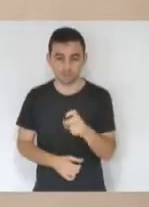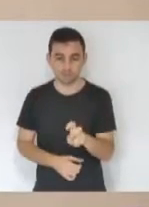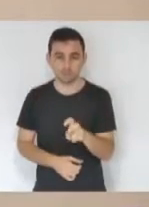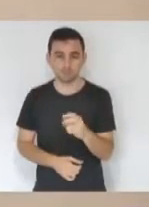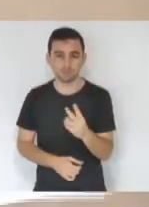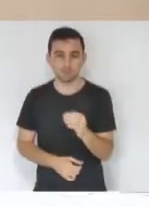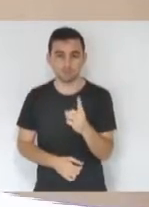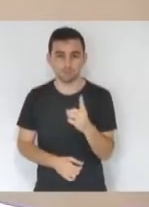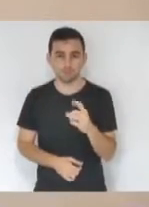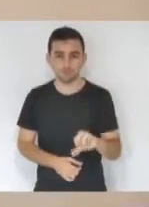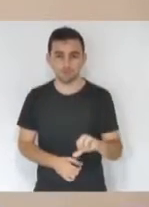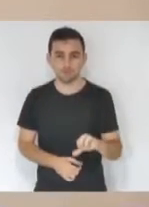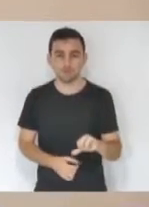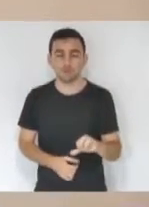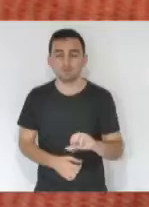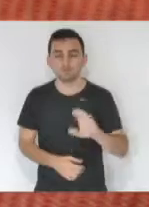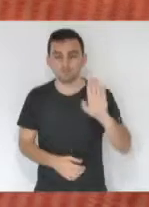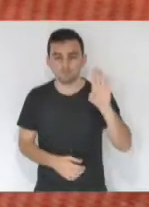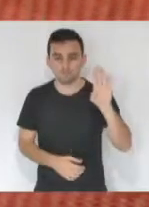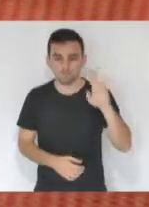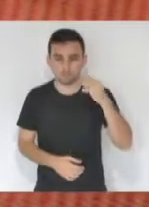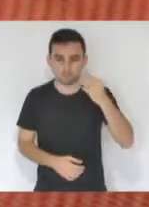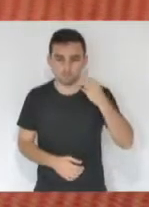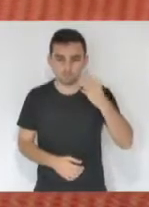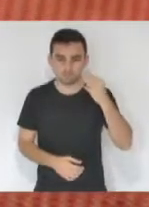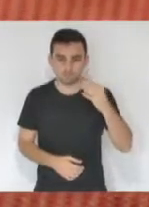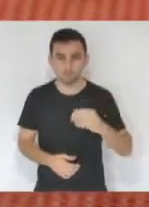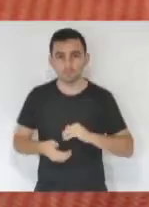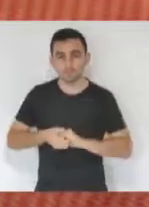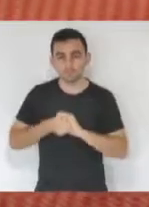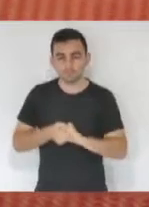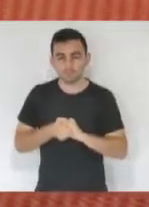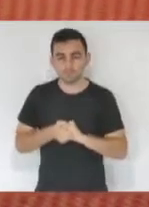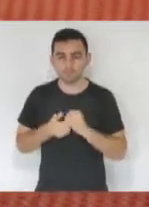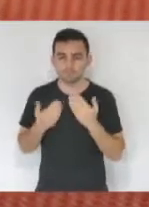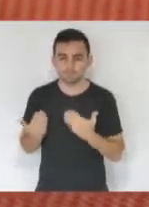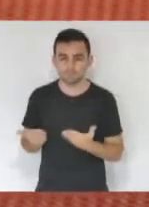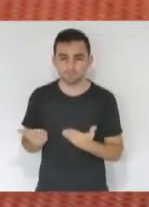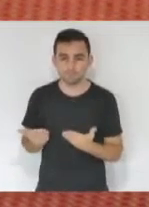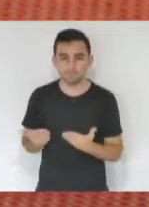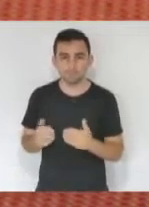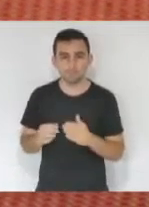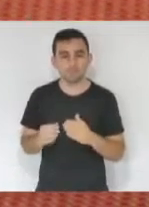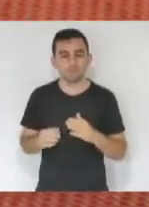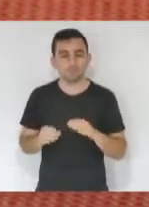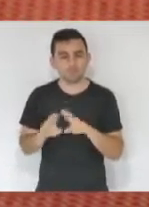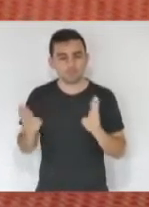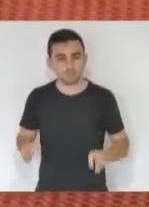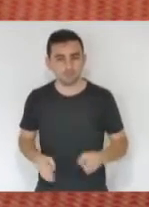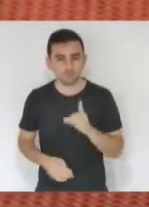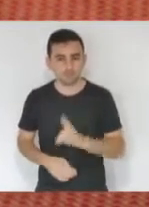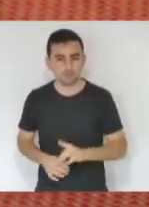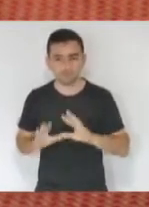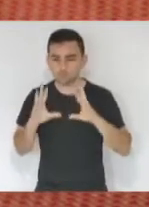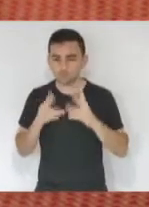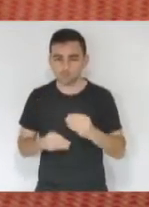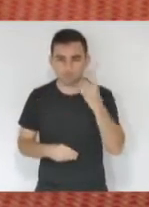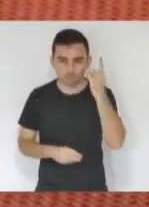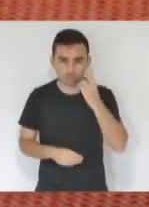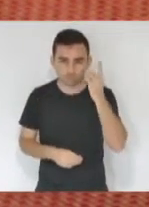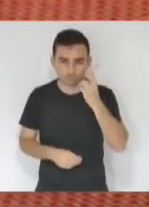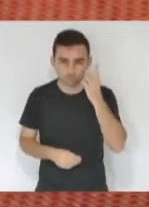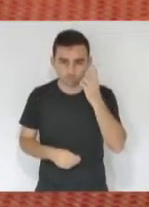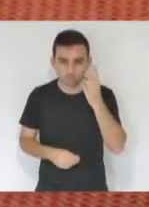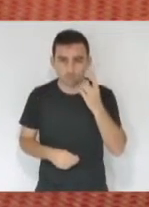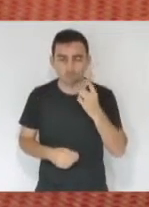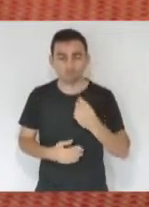márcio frança presidente cumprimentou vossa excelência mesa diretora deputada os deputados por pontos faz ainda